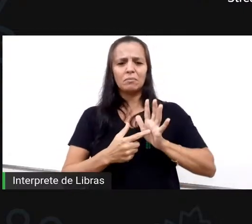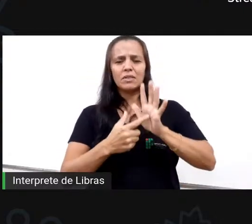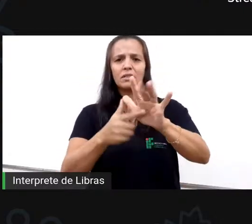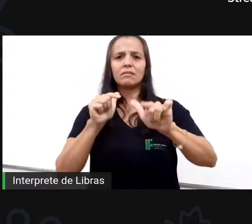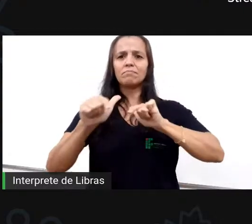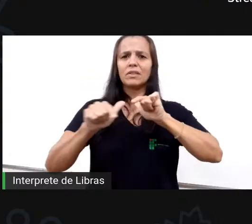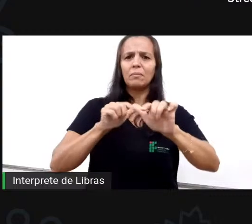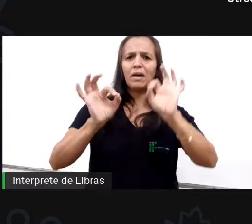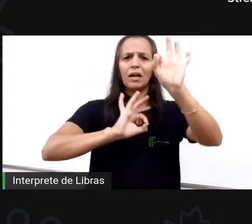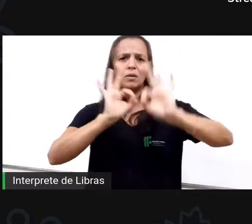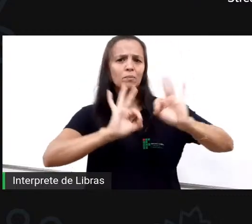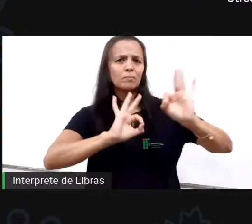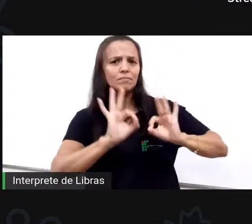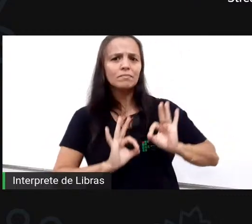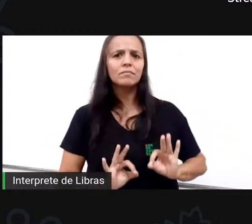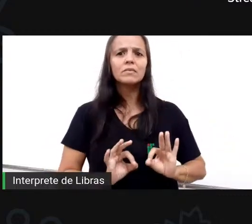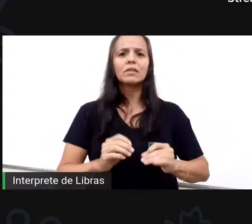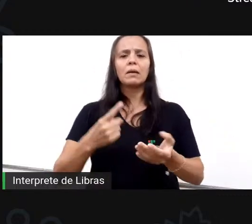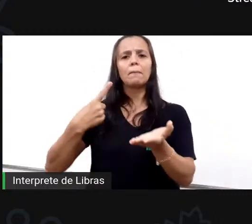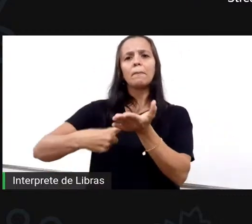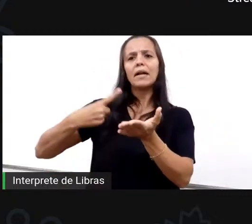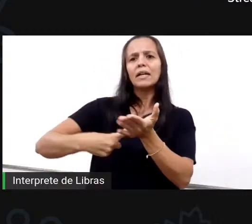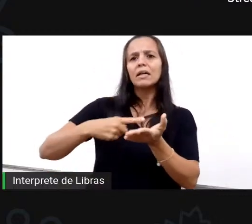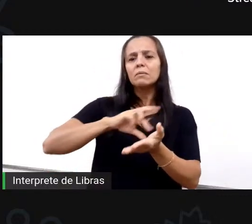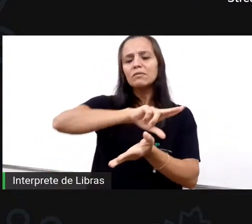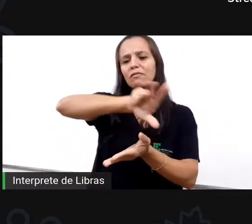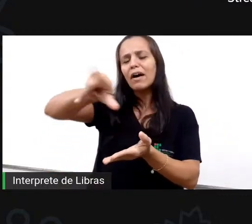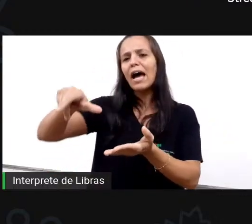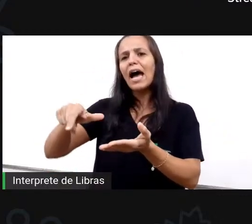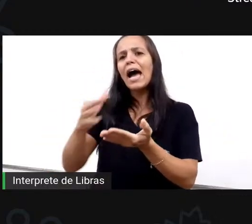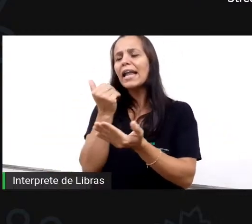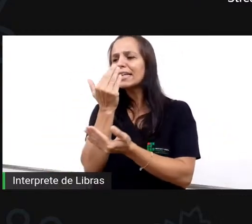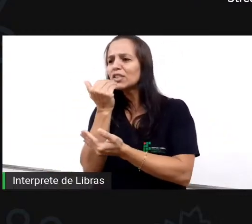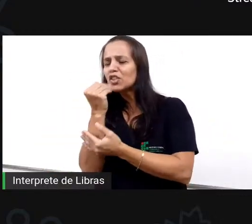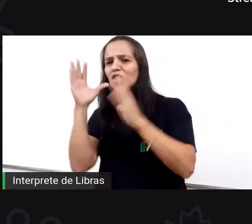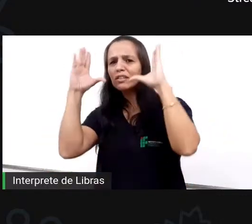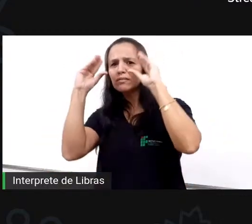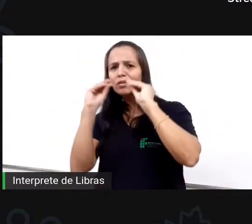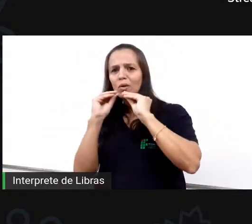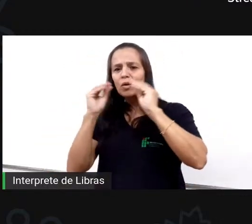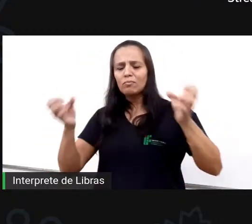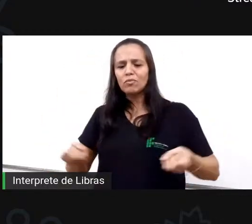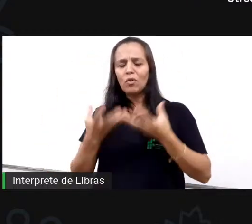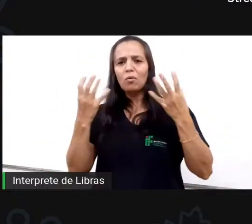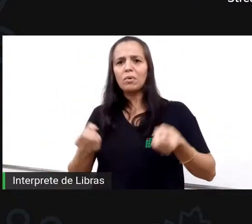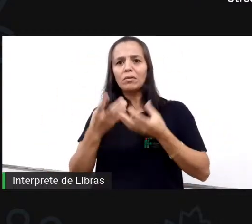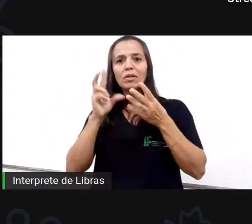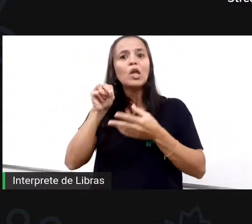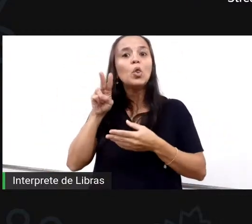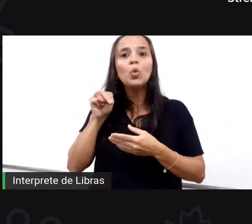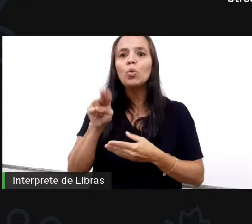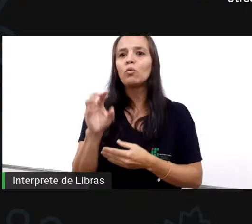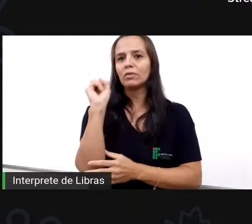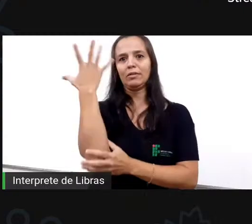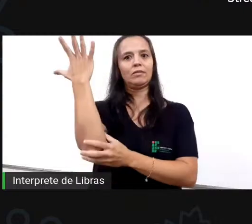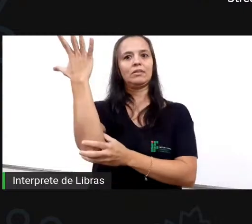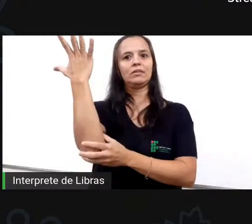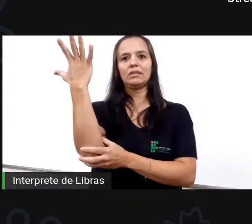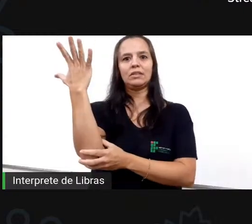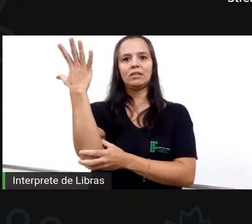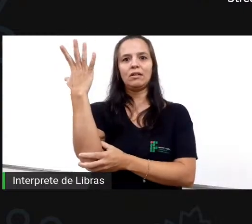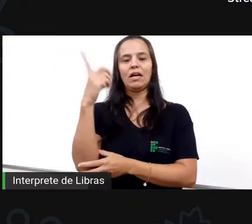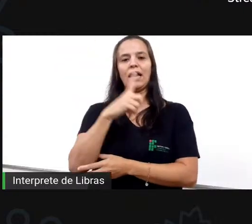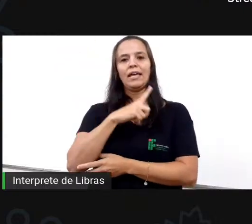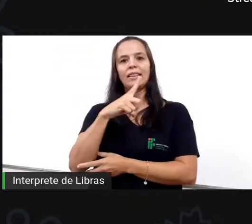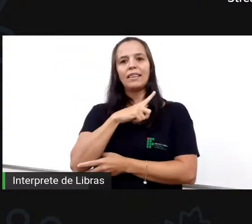trabalhos. Marcamos diversas jantas e comemorações que nunca saíram. E aí veio a